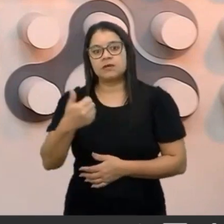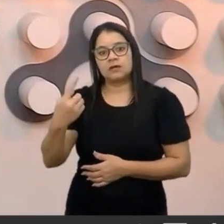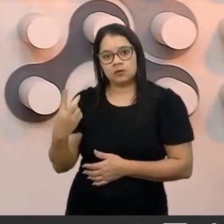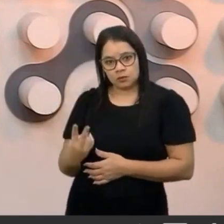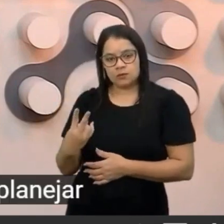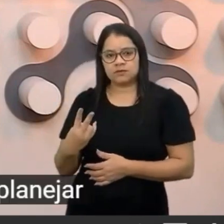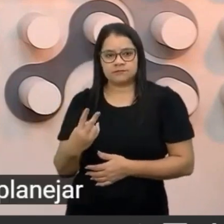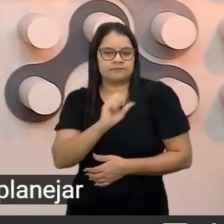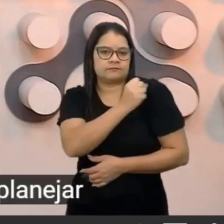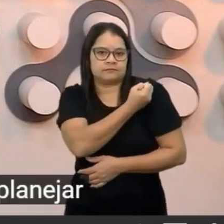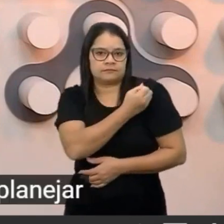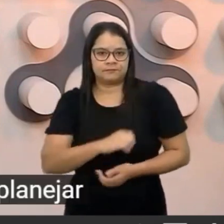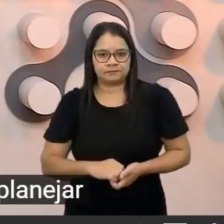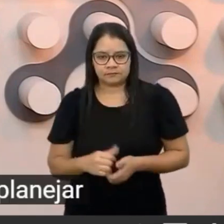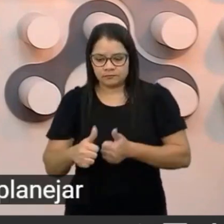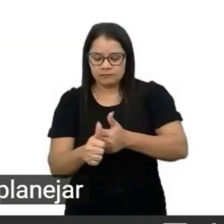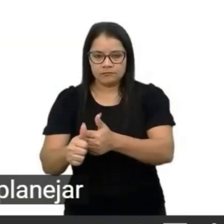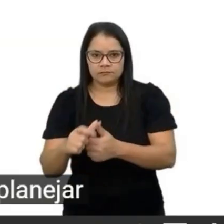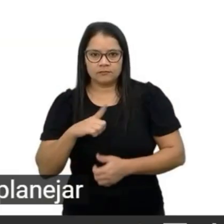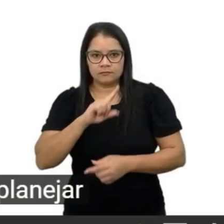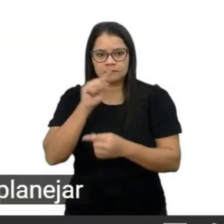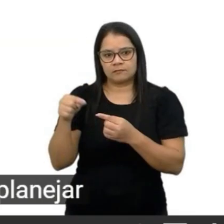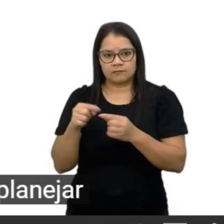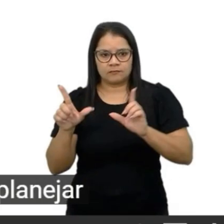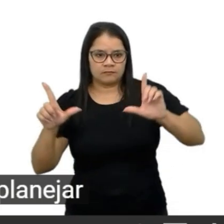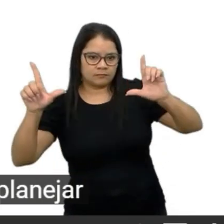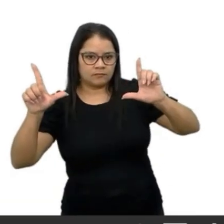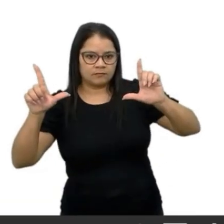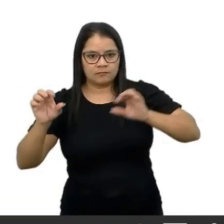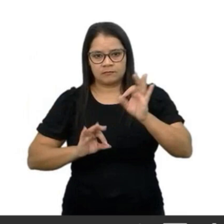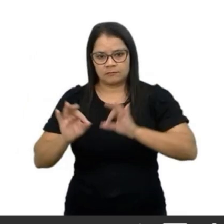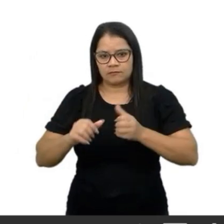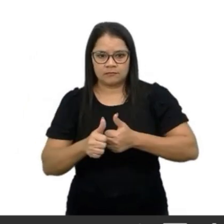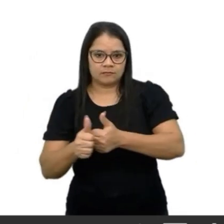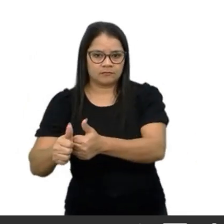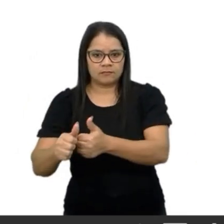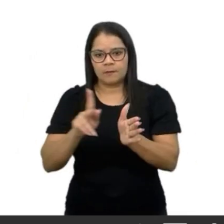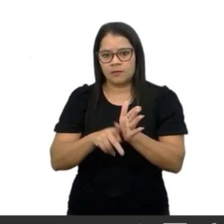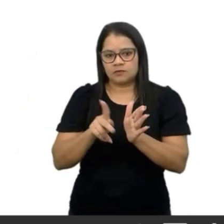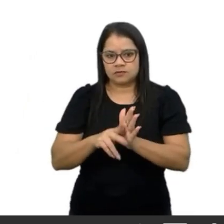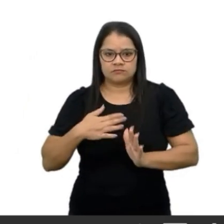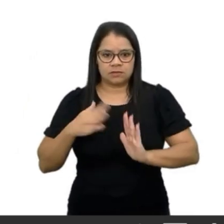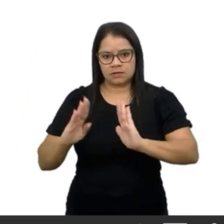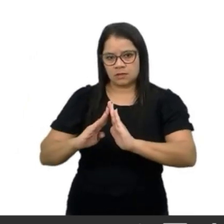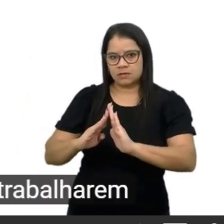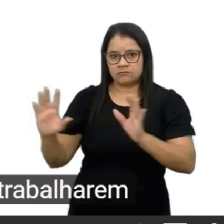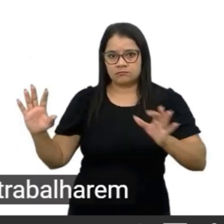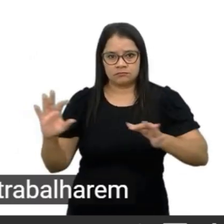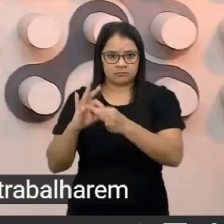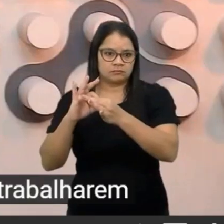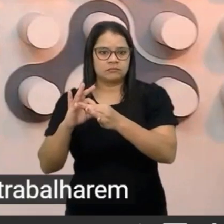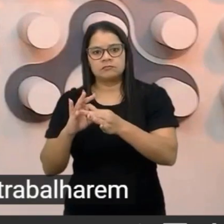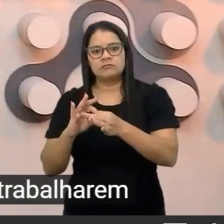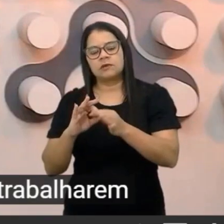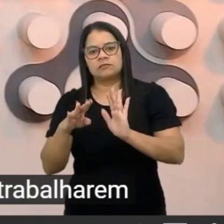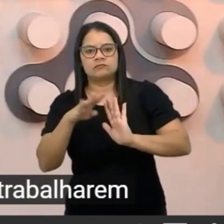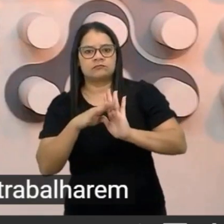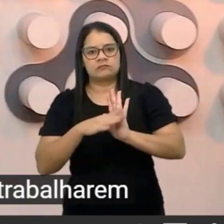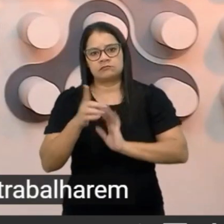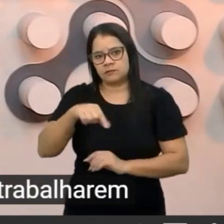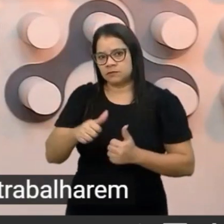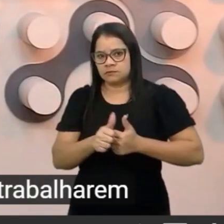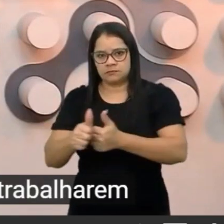ano. Seguindo, a gente tem aí nossos objetivos na tela, que é planejar e conduzir o projeto Minha Casa Conectada, dar subsídios para